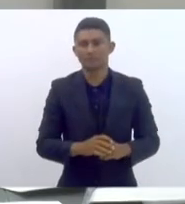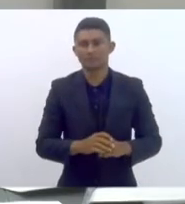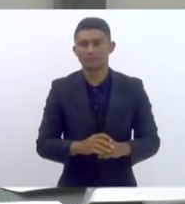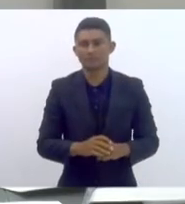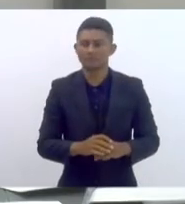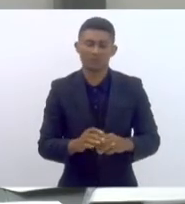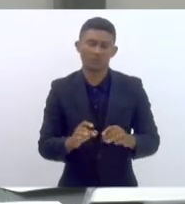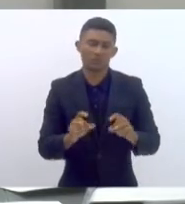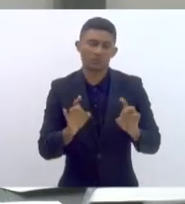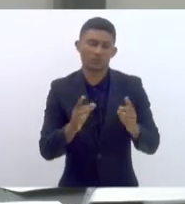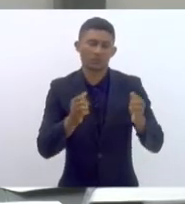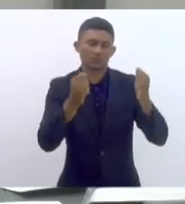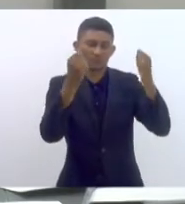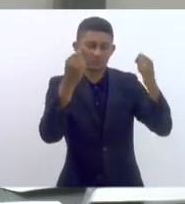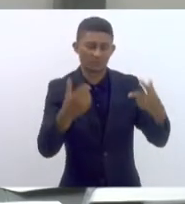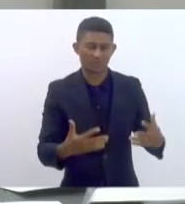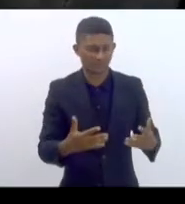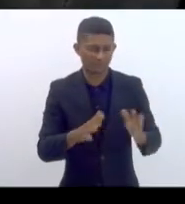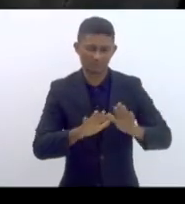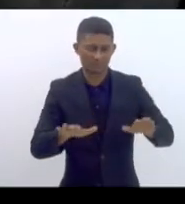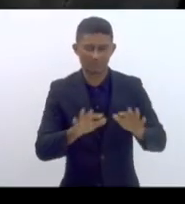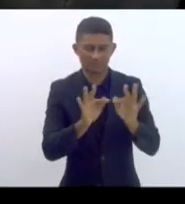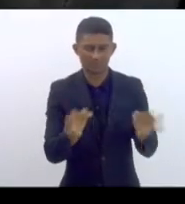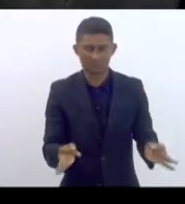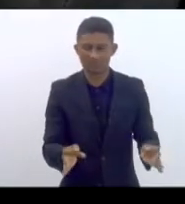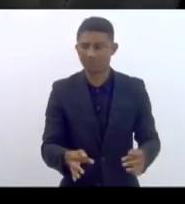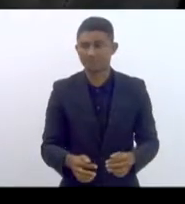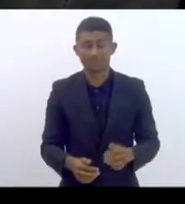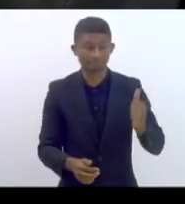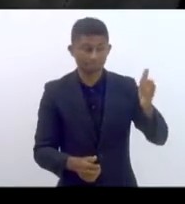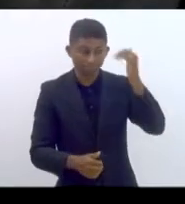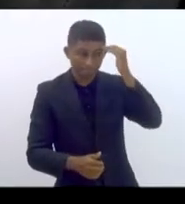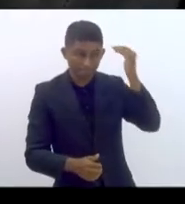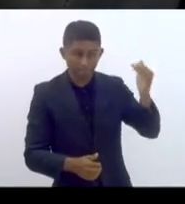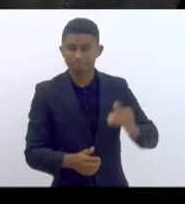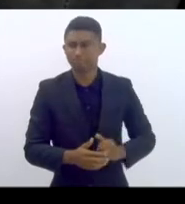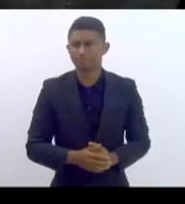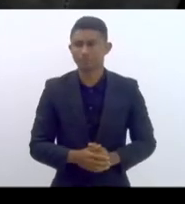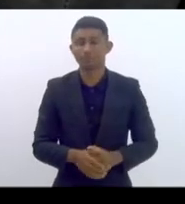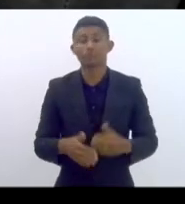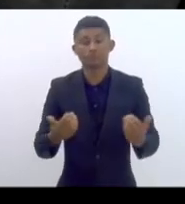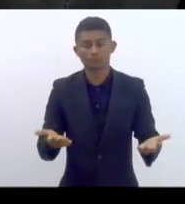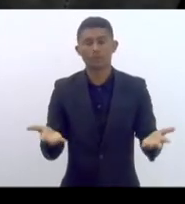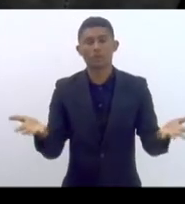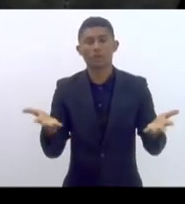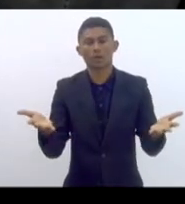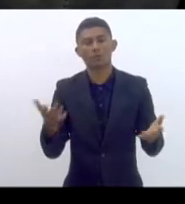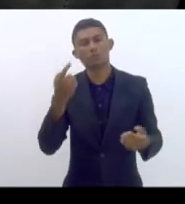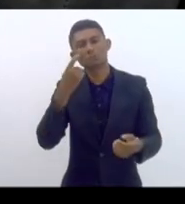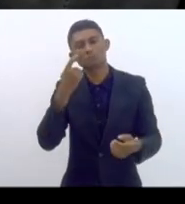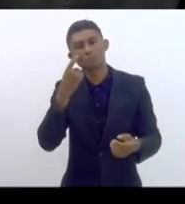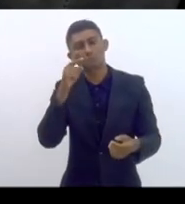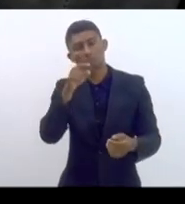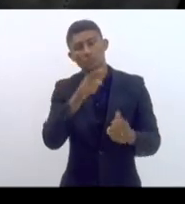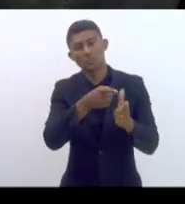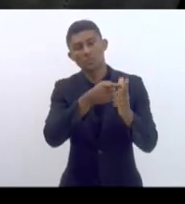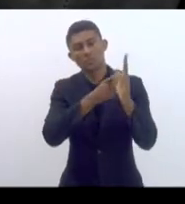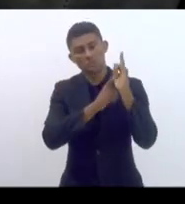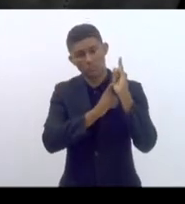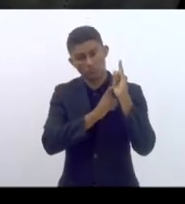devida explicação para a primeira pergunta. Tá, ok, obrigado. Bom, aí a gente vai entrar especificamente nas simulações da dívida.